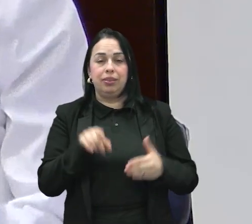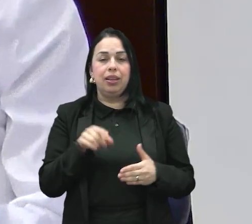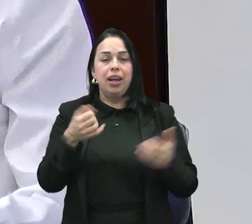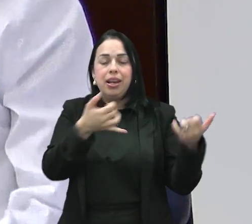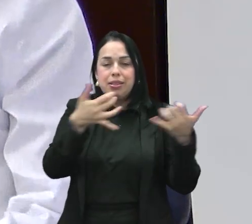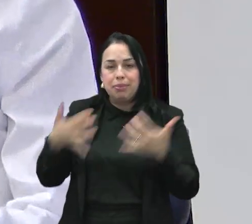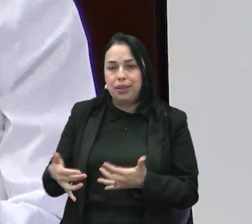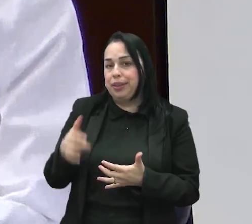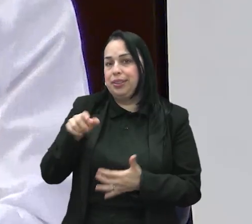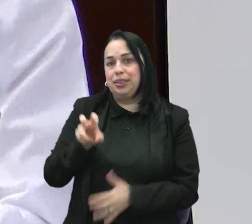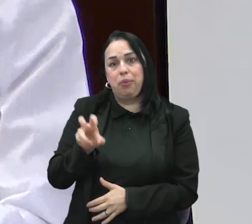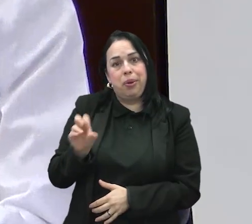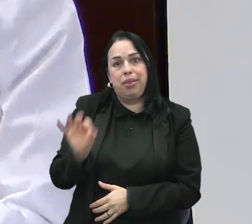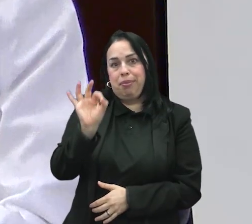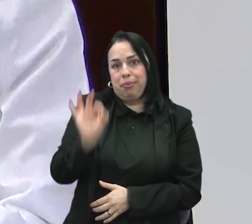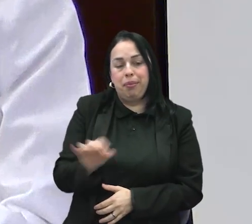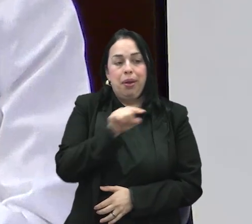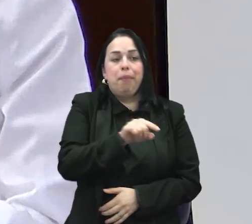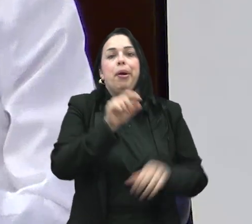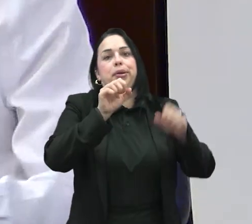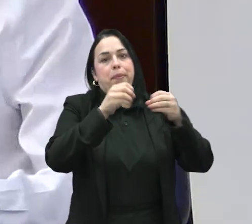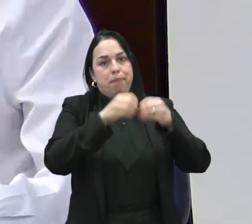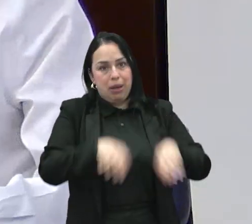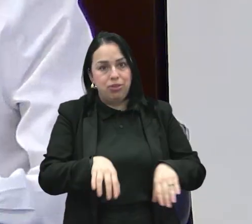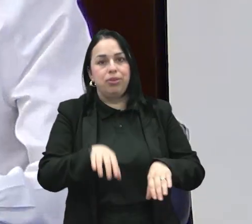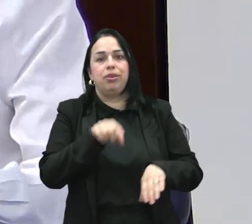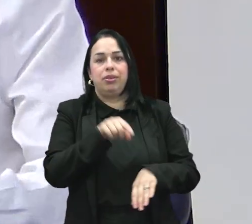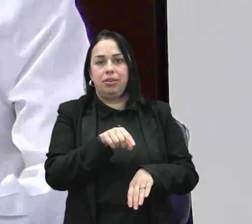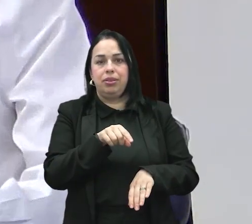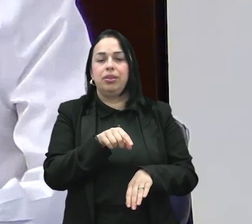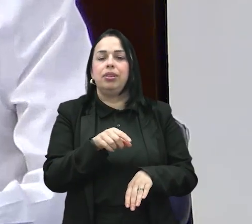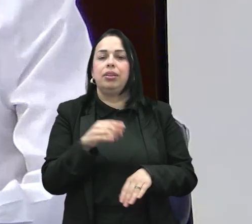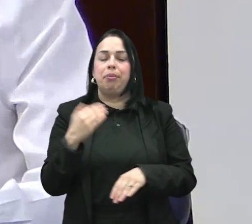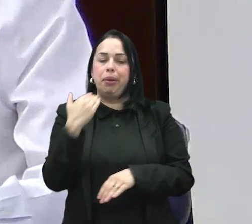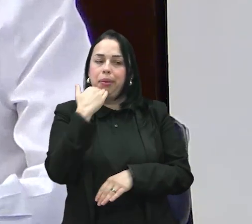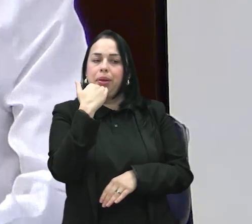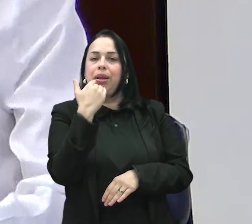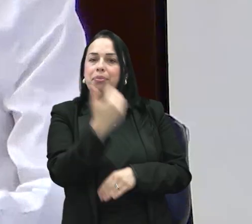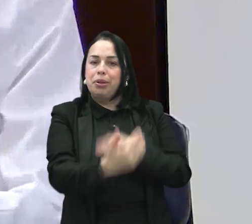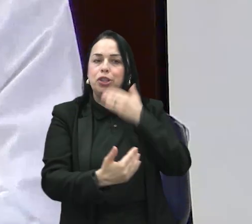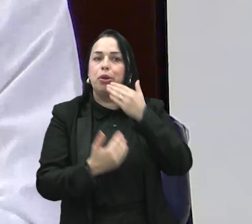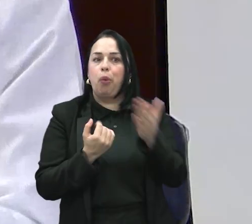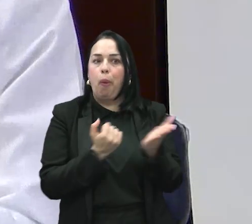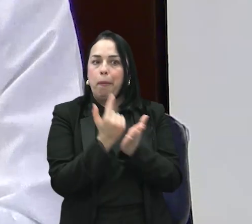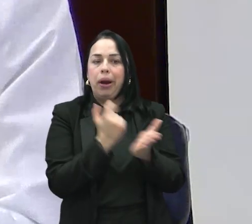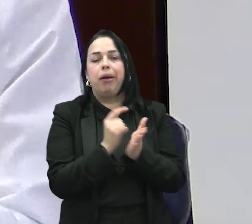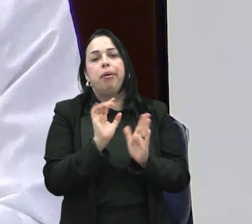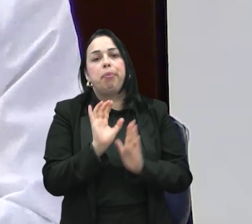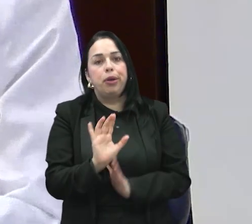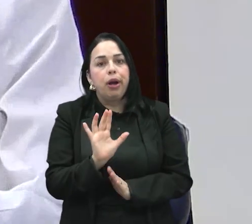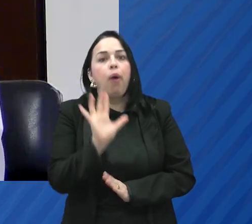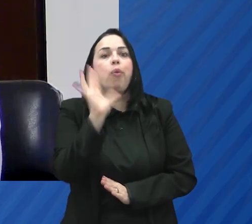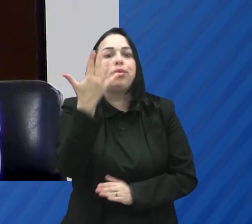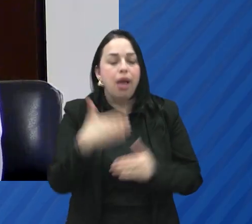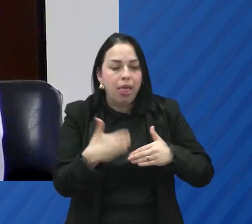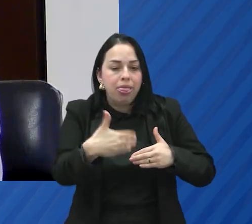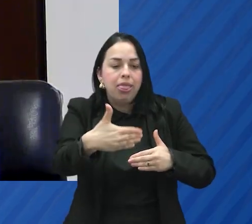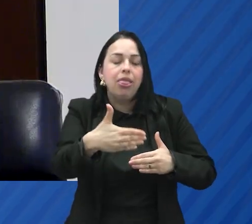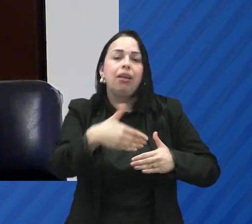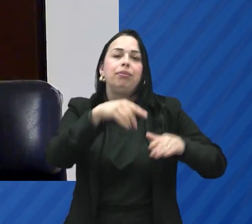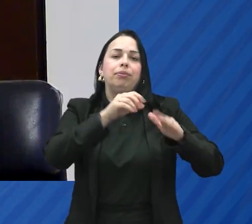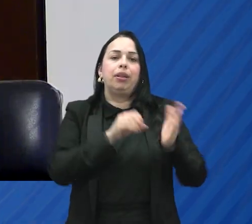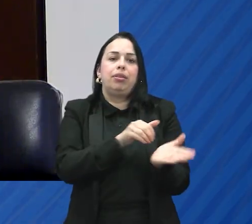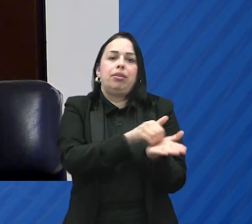de 50% podem afetar de maneira significativa o número de pedidos e acarretar demissões. É claro que nós